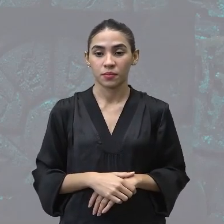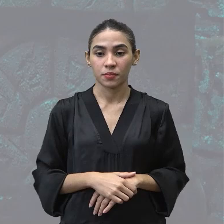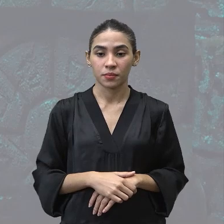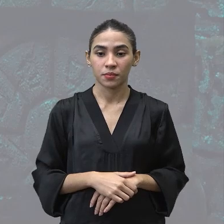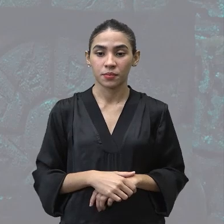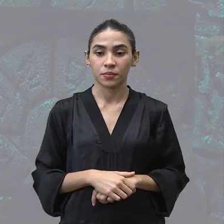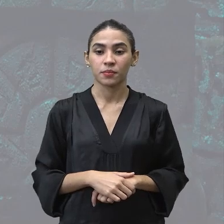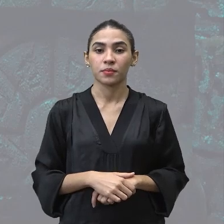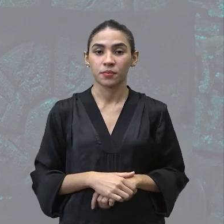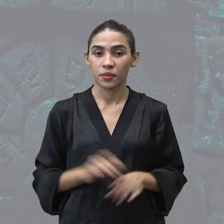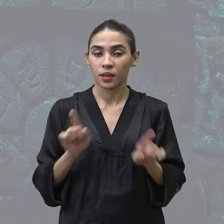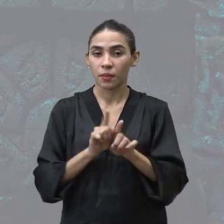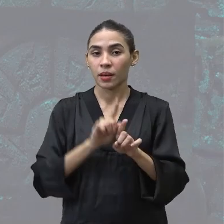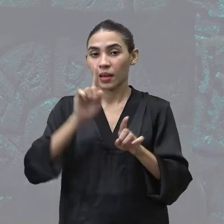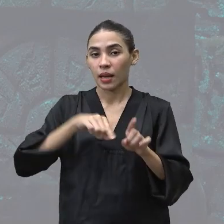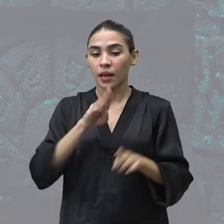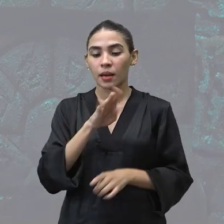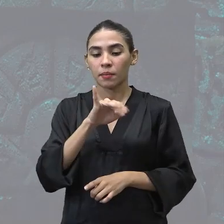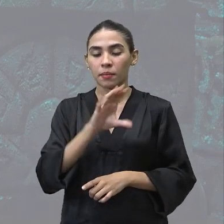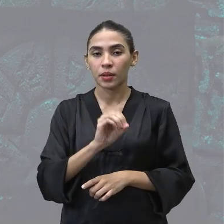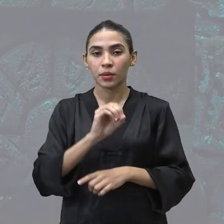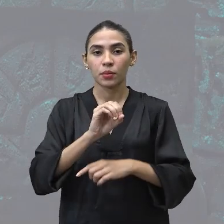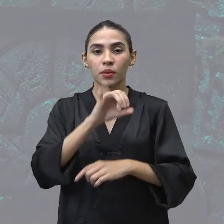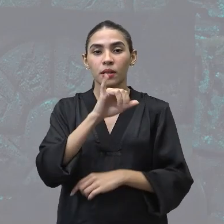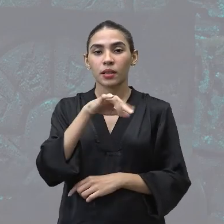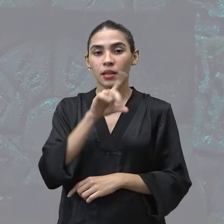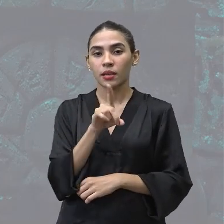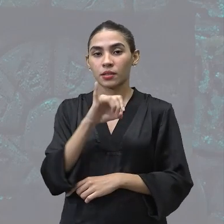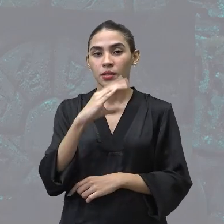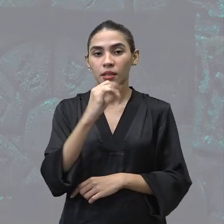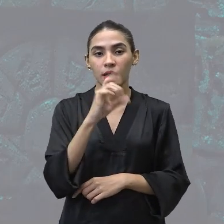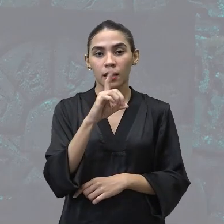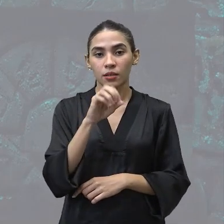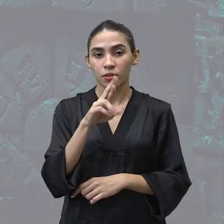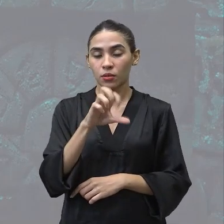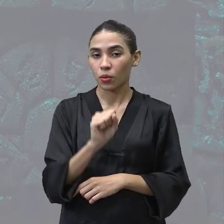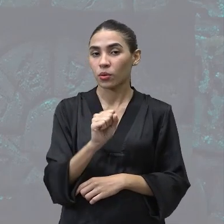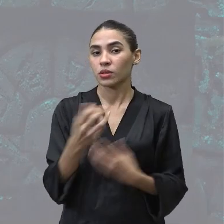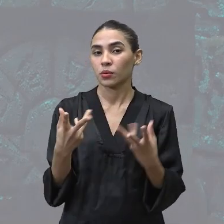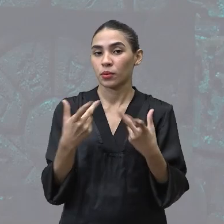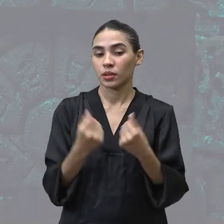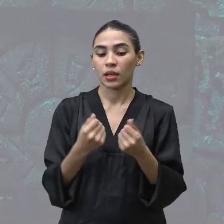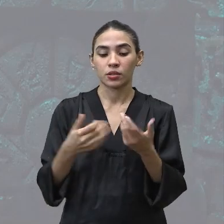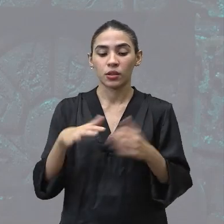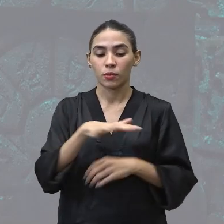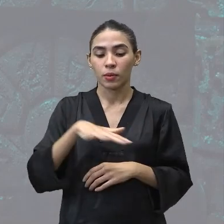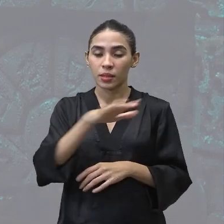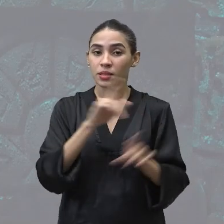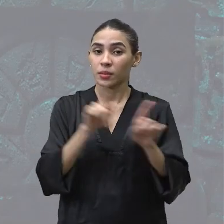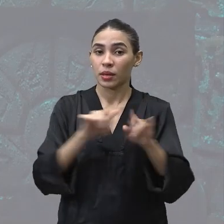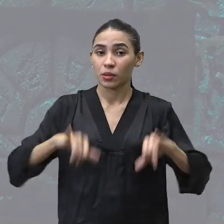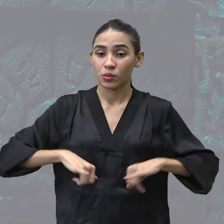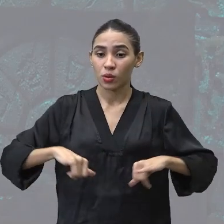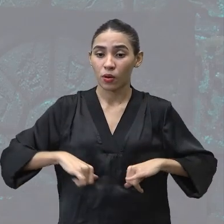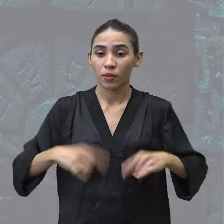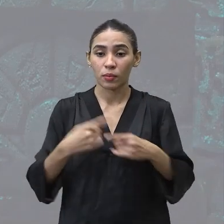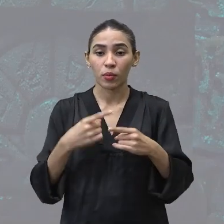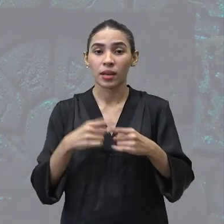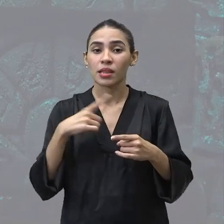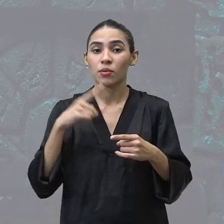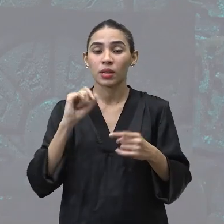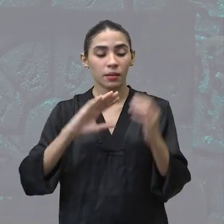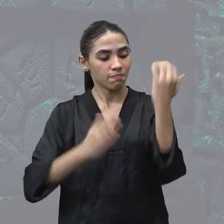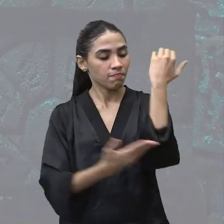são bioindicadores da qualidade do ambiente e sofrem, por causa disso, com o desmatamento